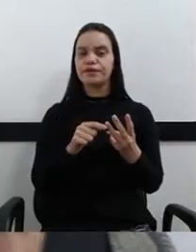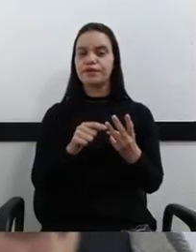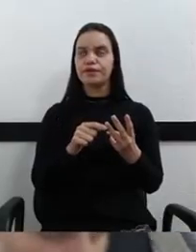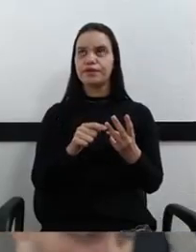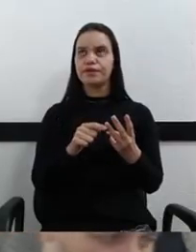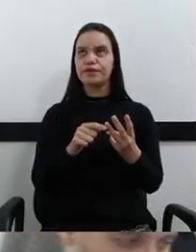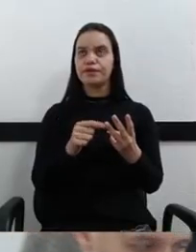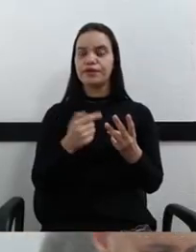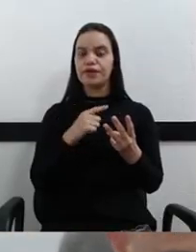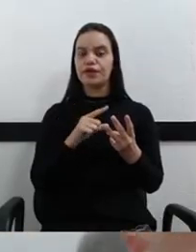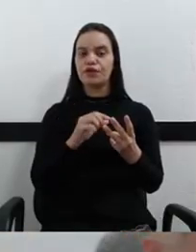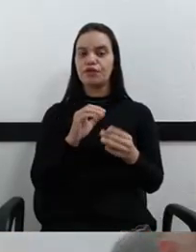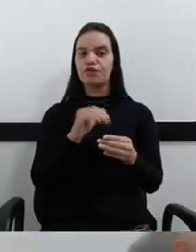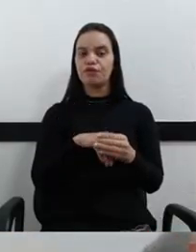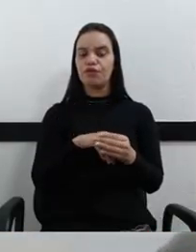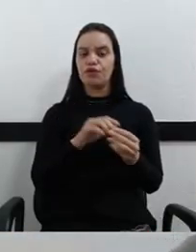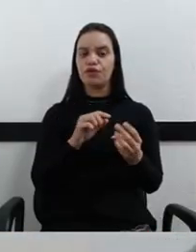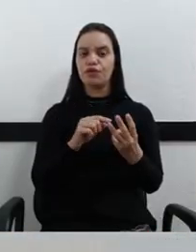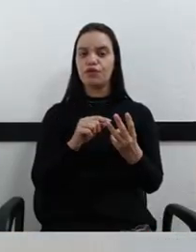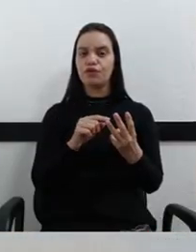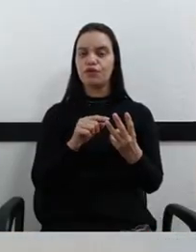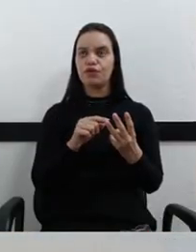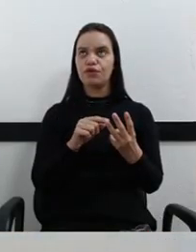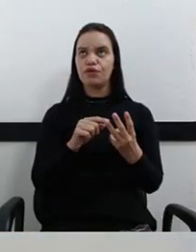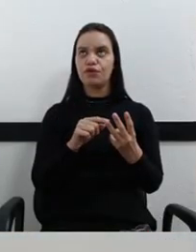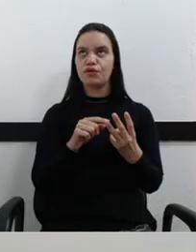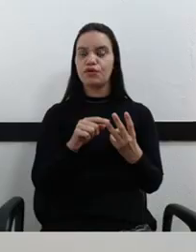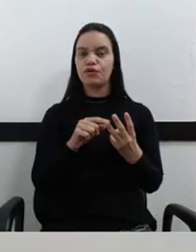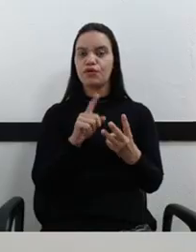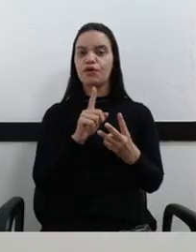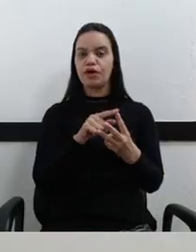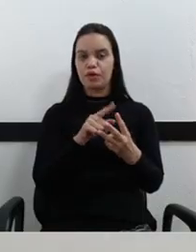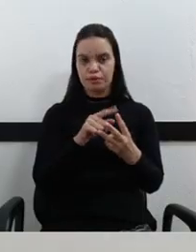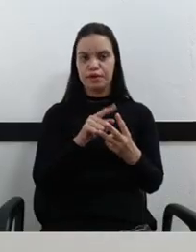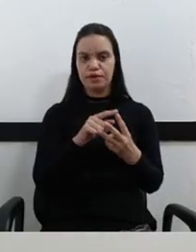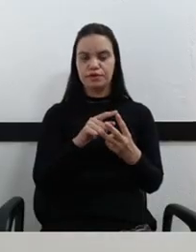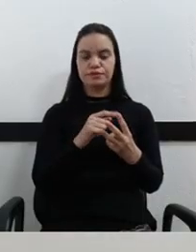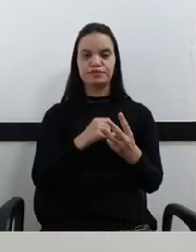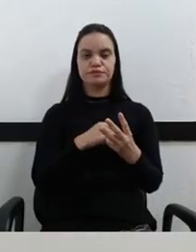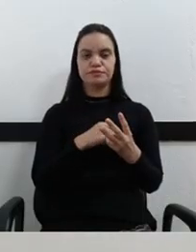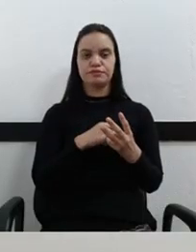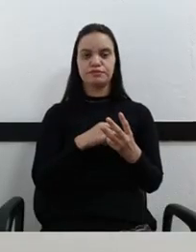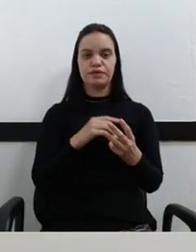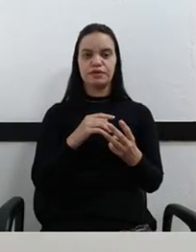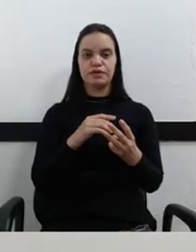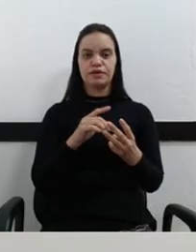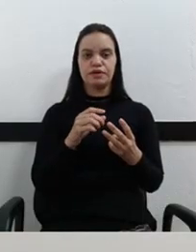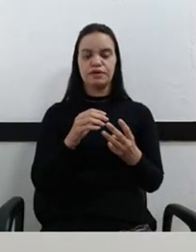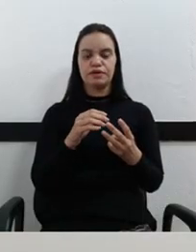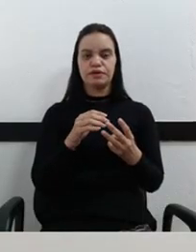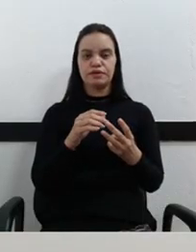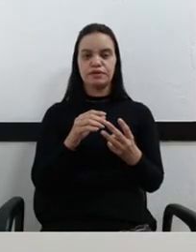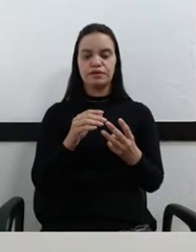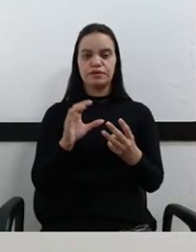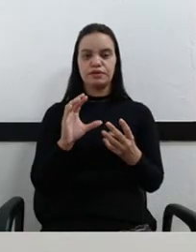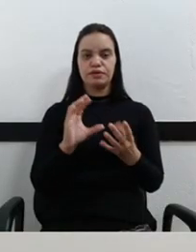Presidente, eu voto contra a proposta apresentada pelo proponente. Conselheira, a Fernanda não está?